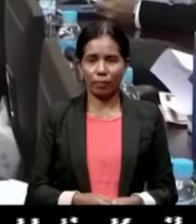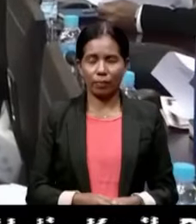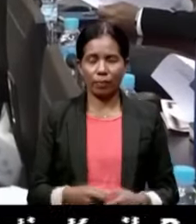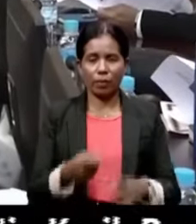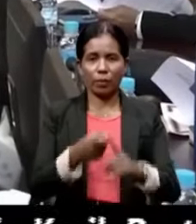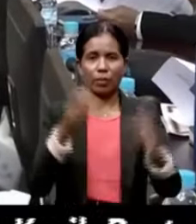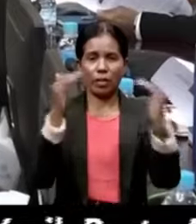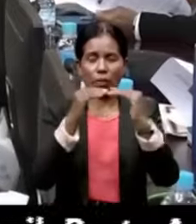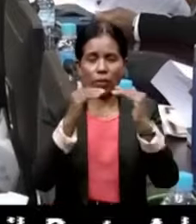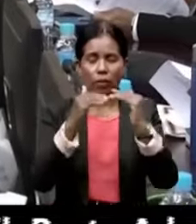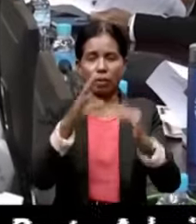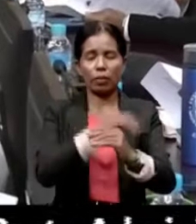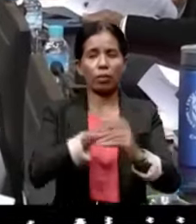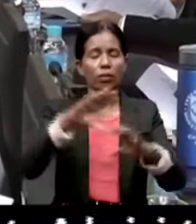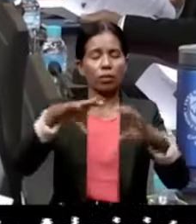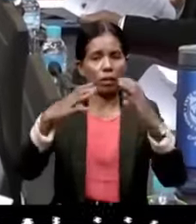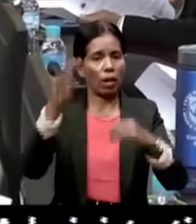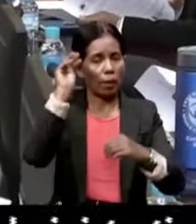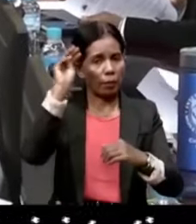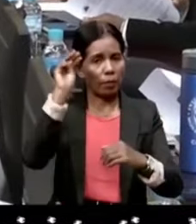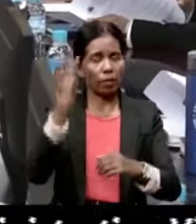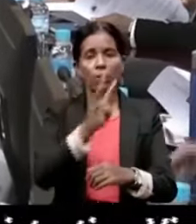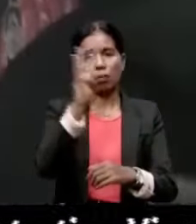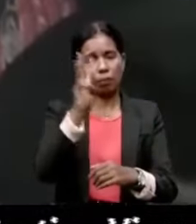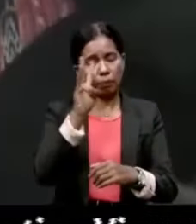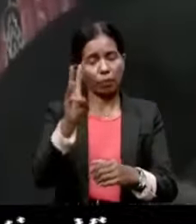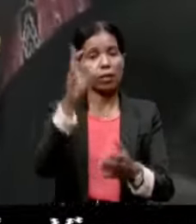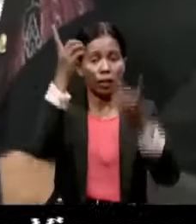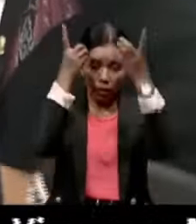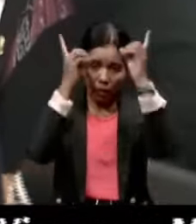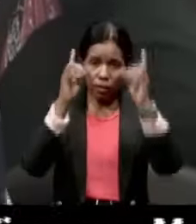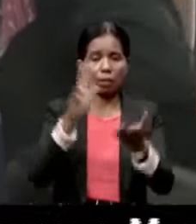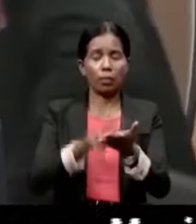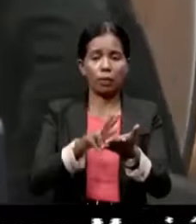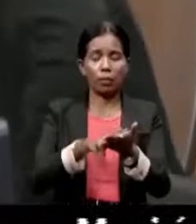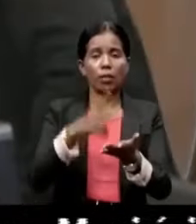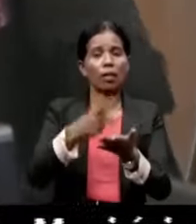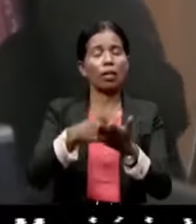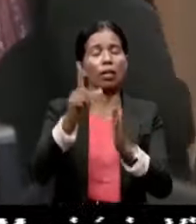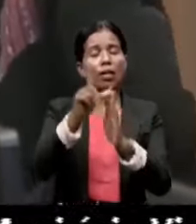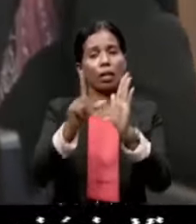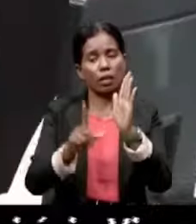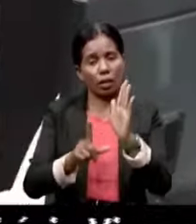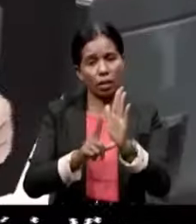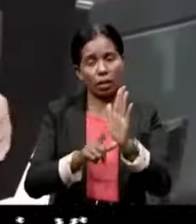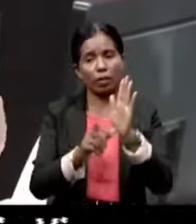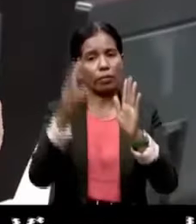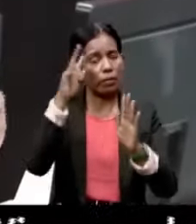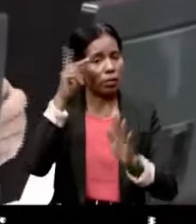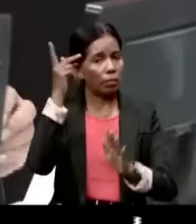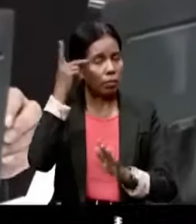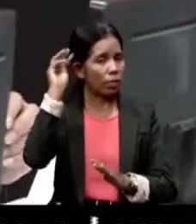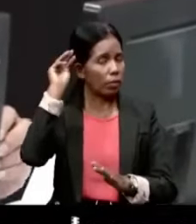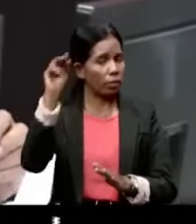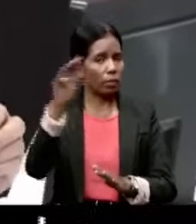Lhuhusi, reunião ordinária do Conselho Ministro, quarta, né? Decide aprovar o projeto proposta lei de apresenta Lhuhusi Vice-Primeiro-Ministro, Ministro